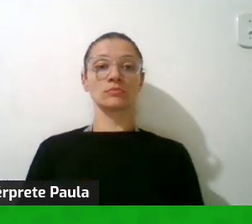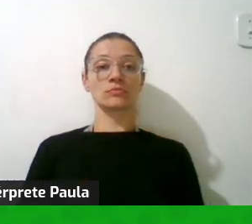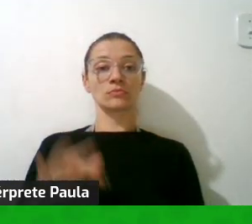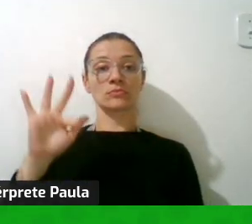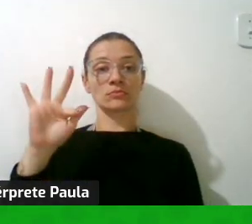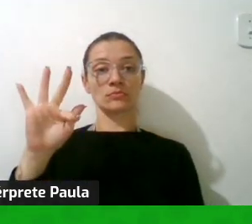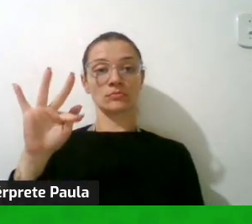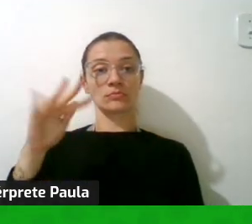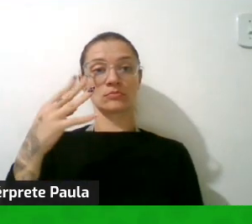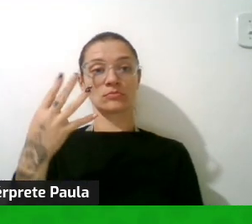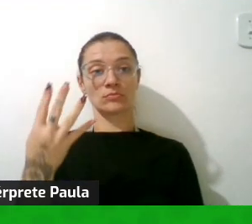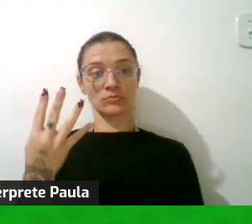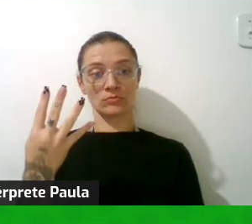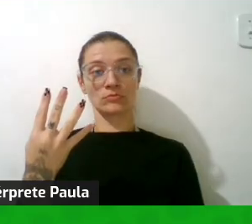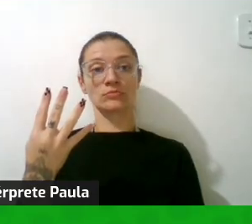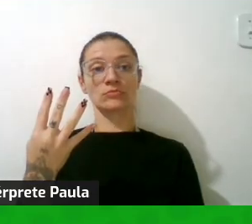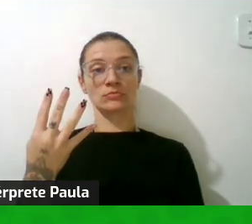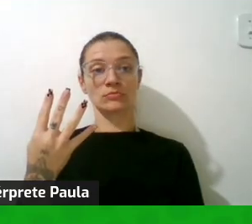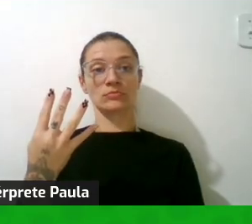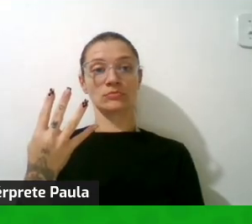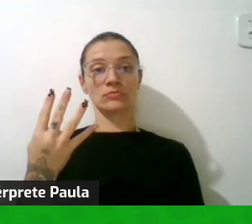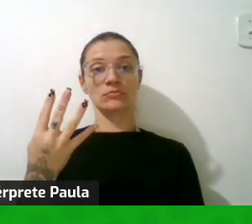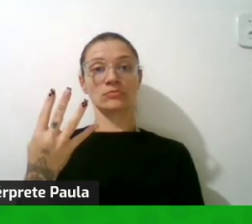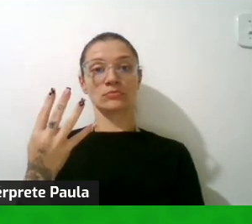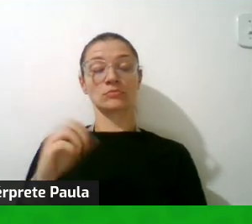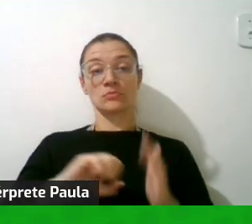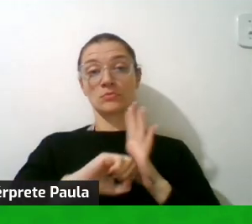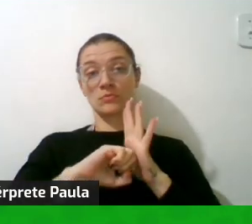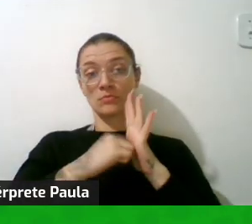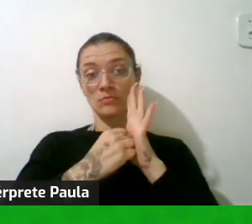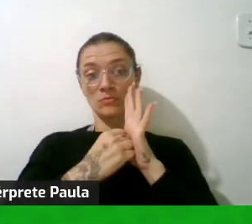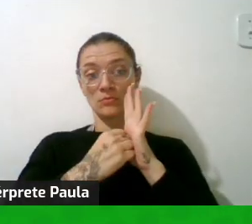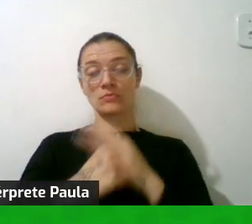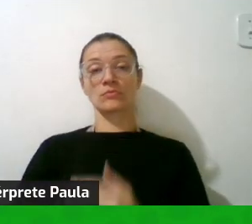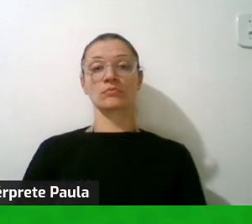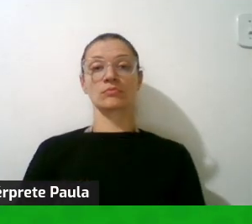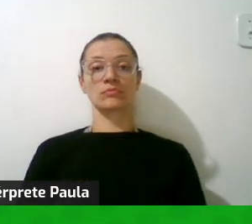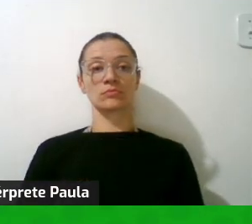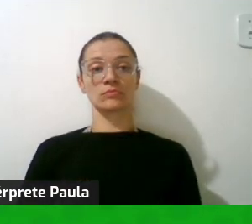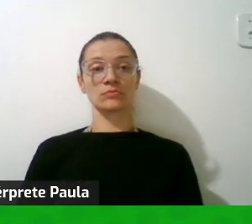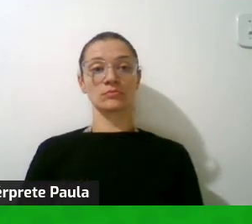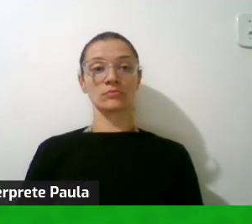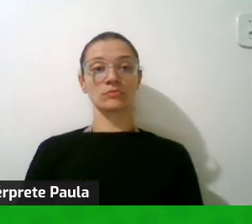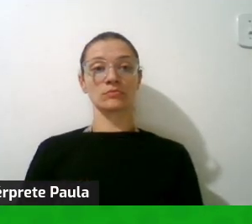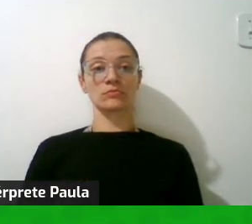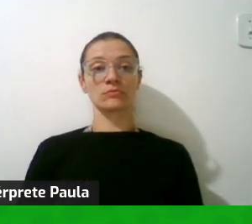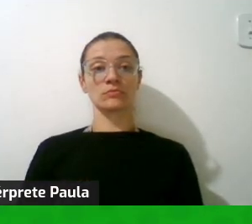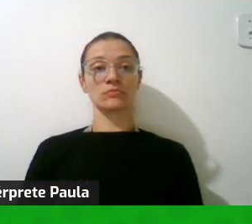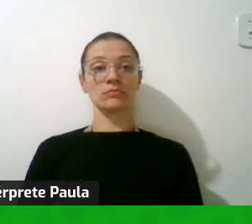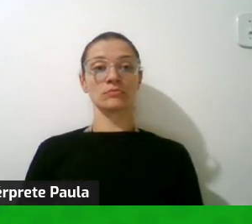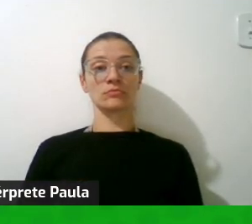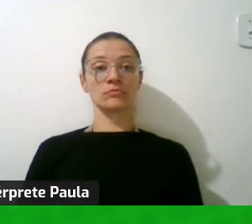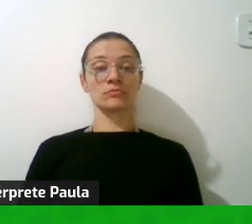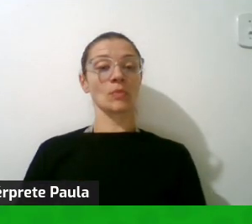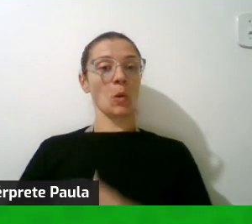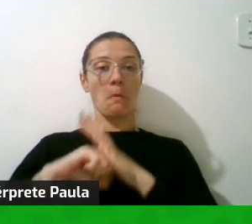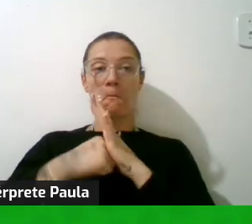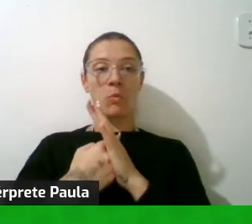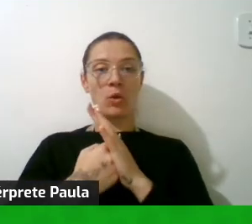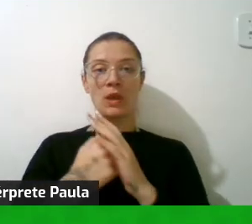aqui, F4 para bloquear aqui, bloqueou todo mundo, não bloqueio do